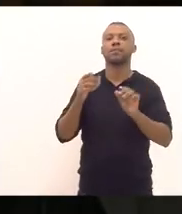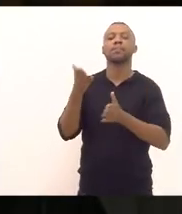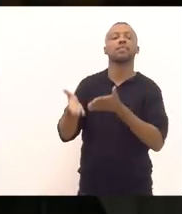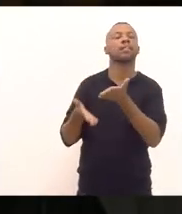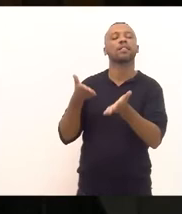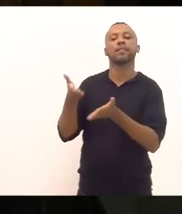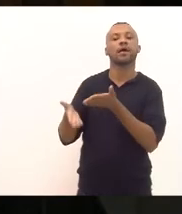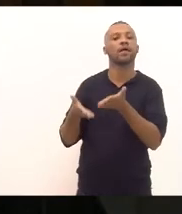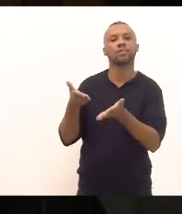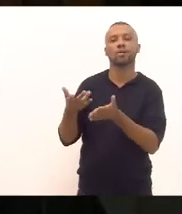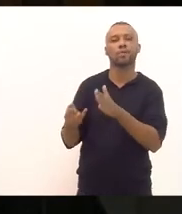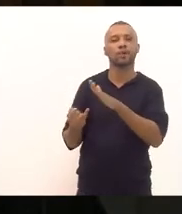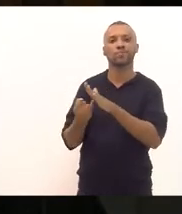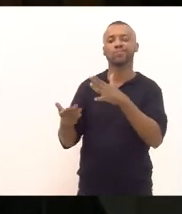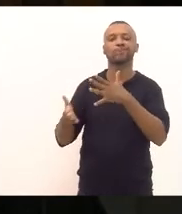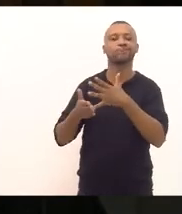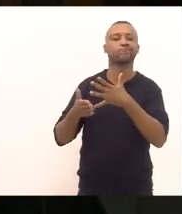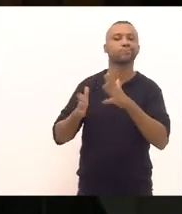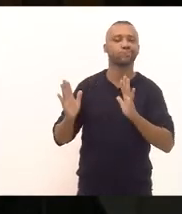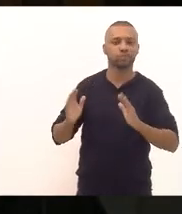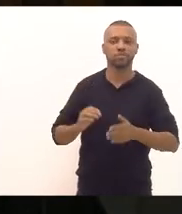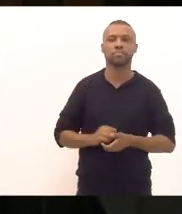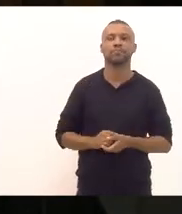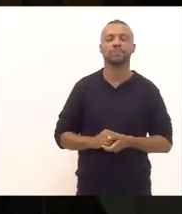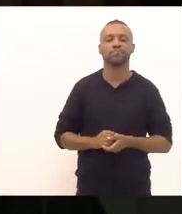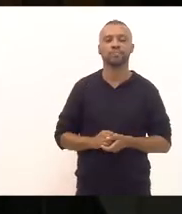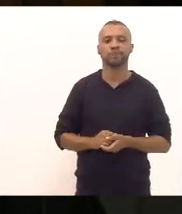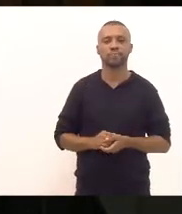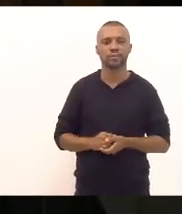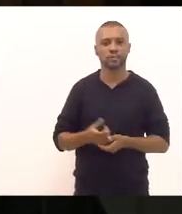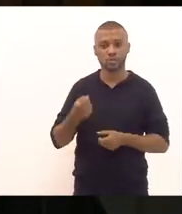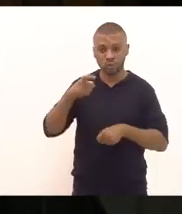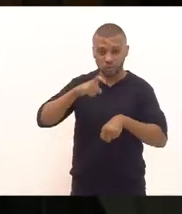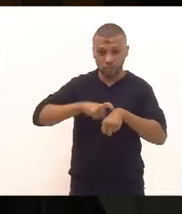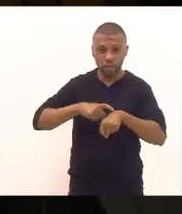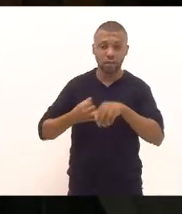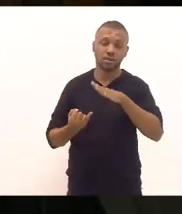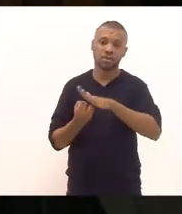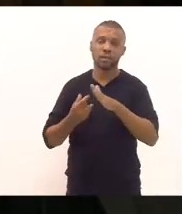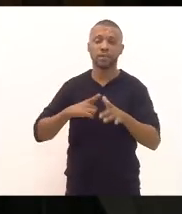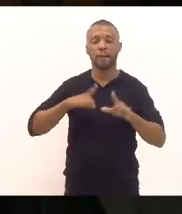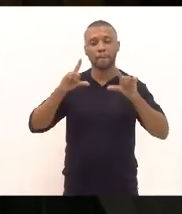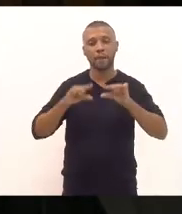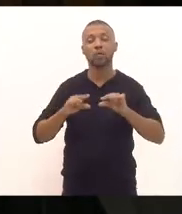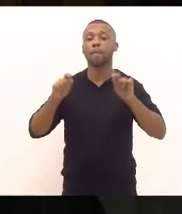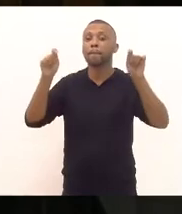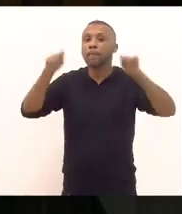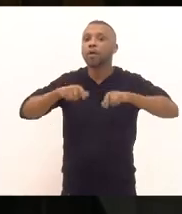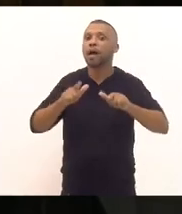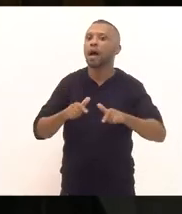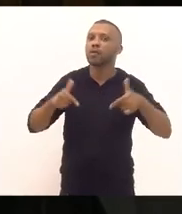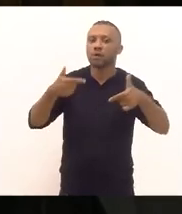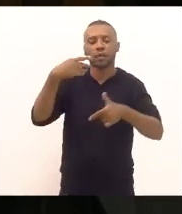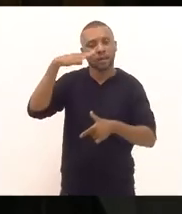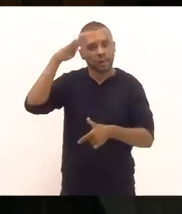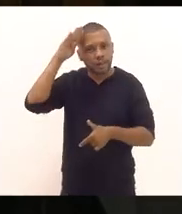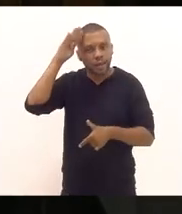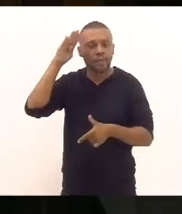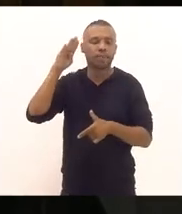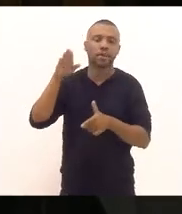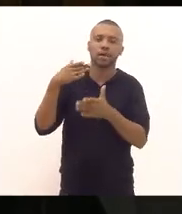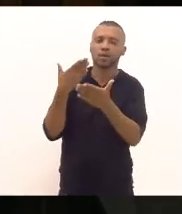tratada como uma instituição de segunda categoria onde a instituição tinha menos possibilidades de ações acadêmicas